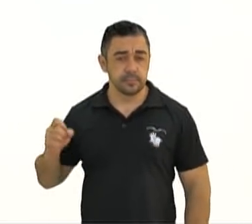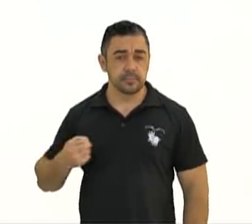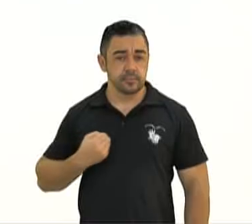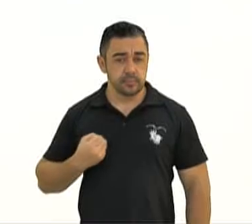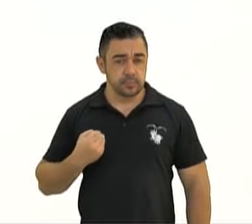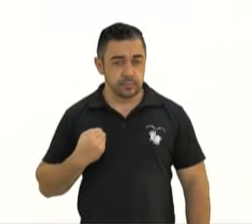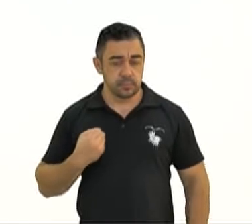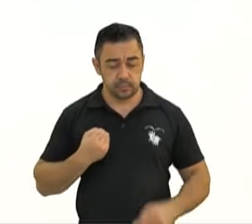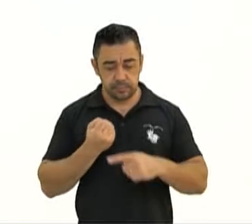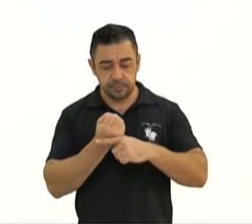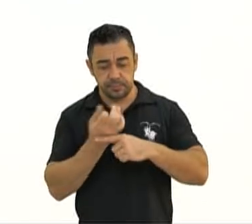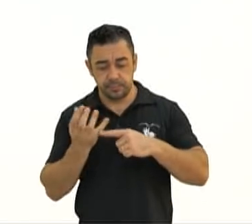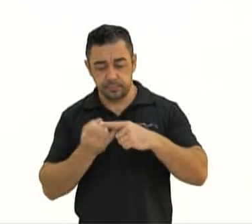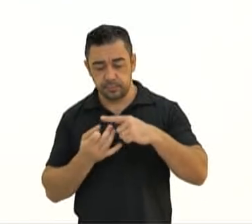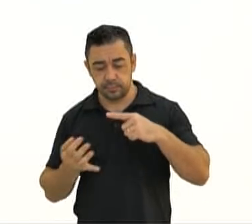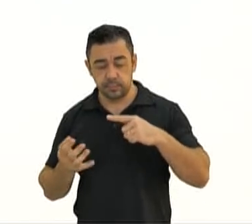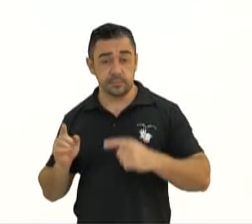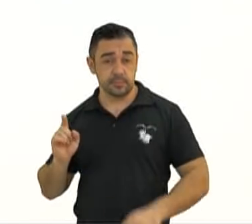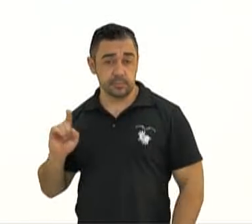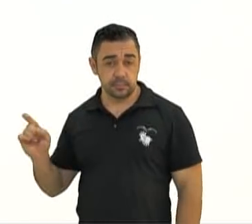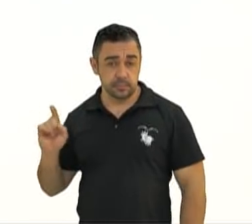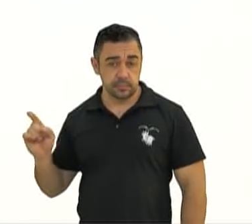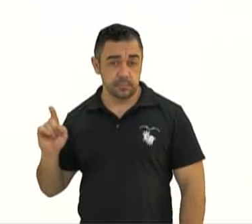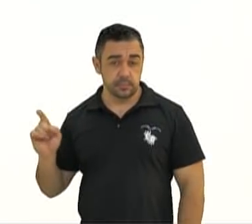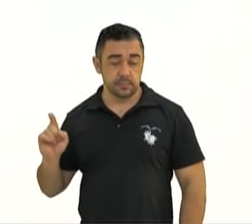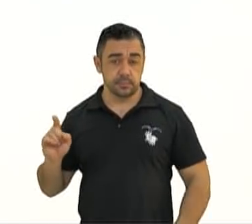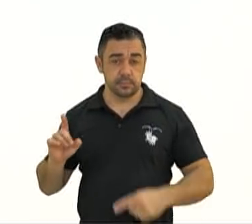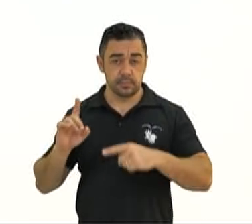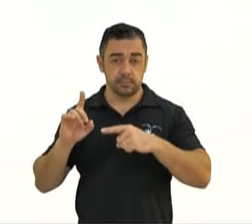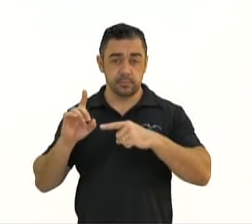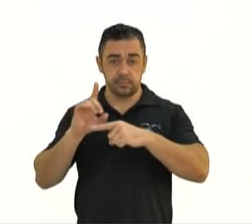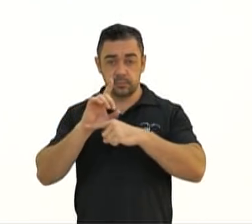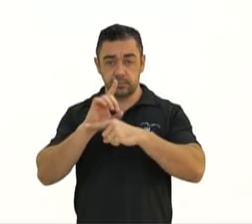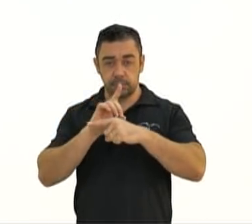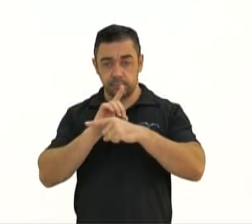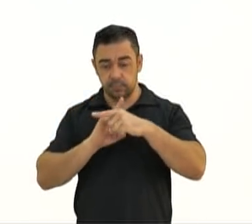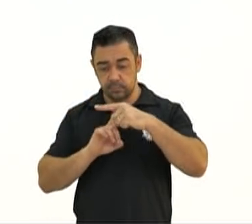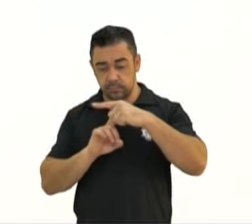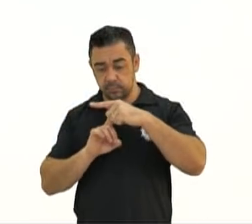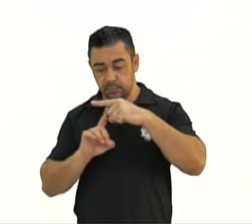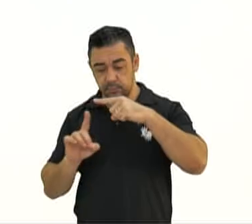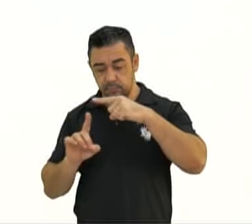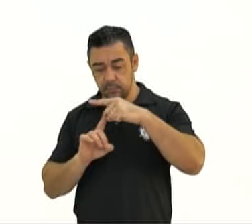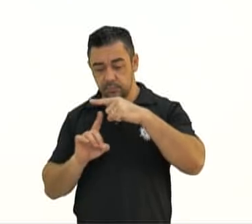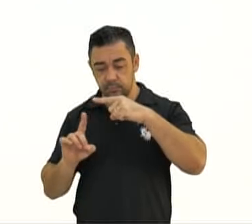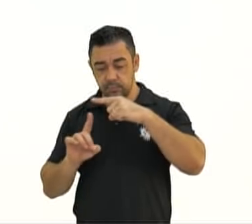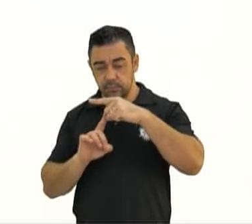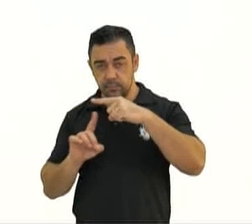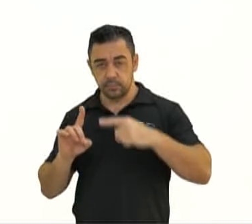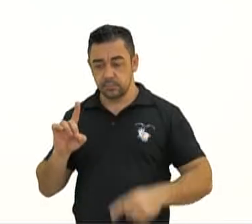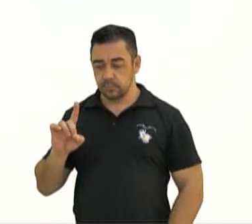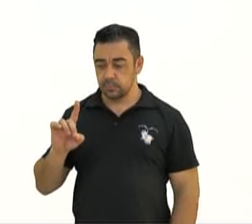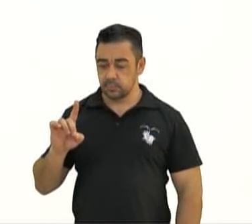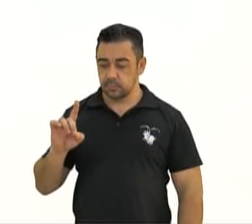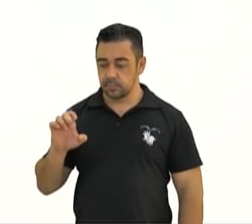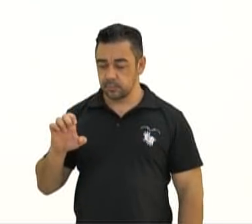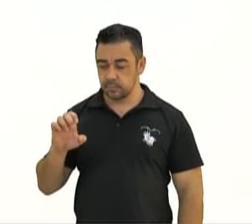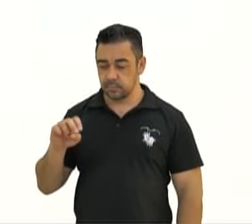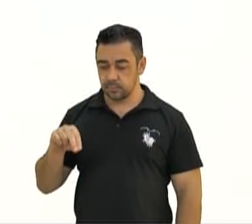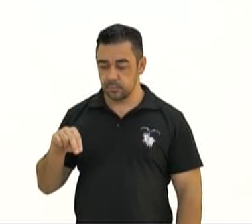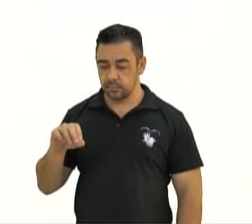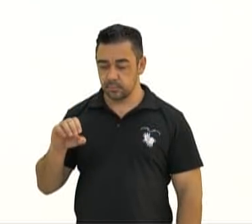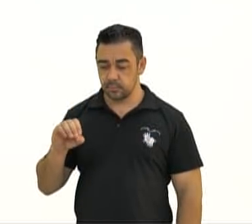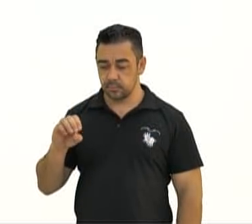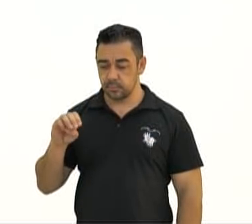número fracionário, esse denominador dele, quem que é o denominador? É o númerozinho que vem embaixo, né, da